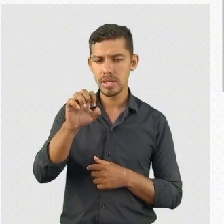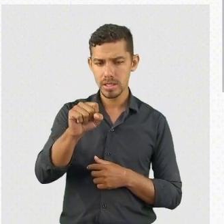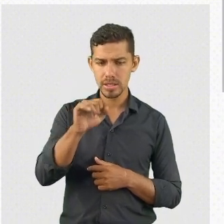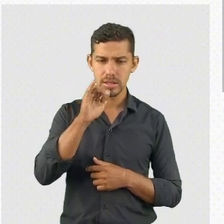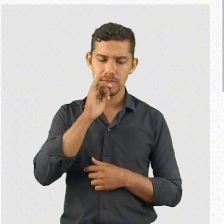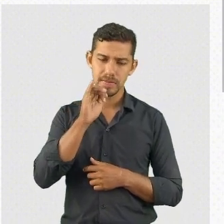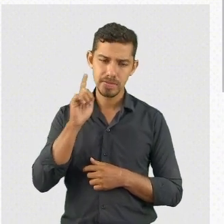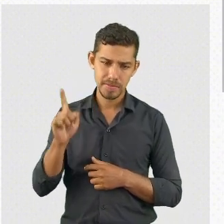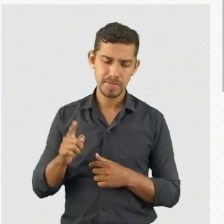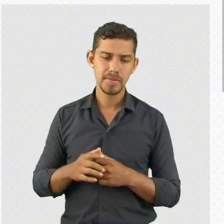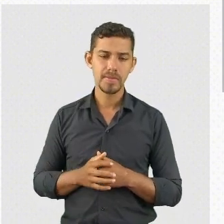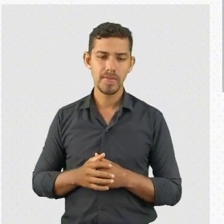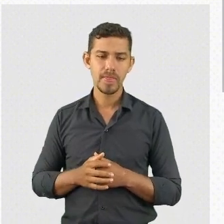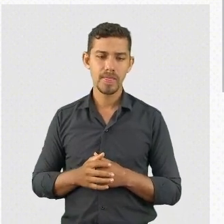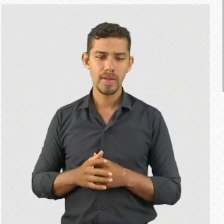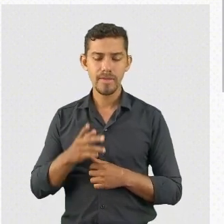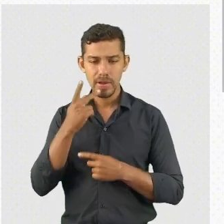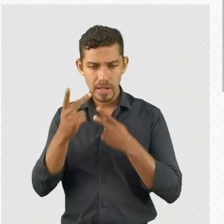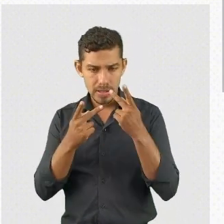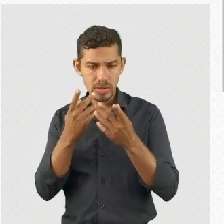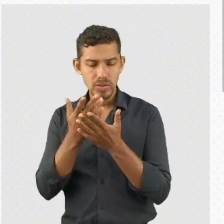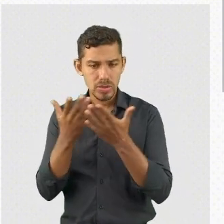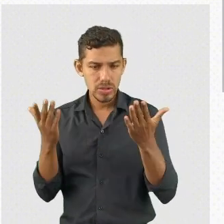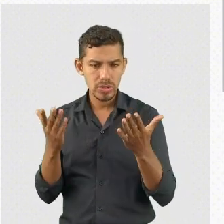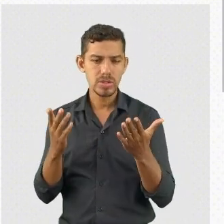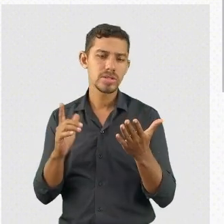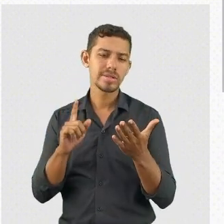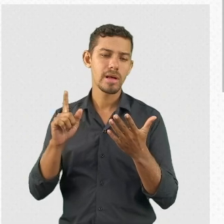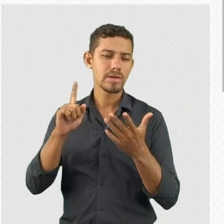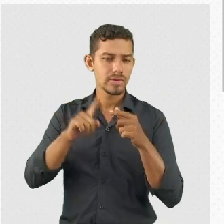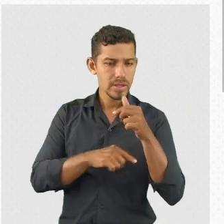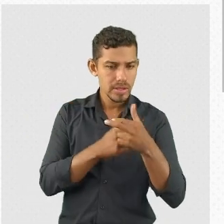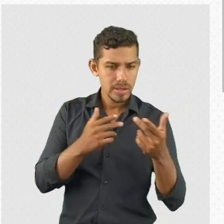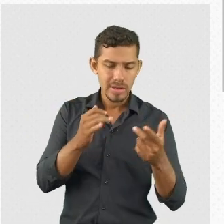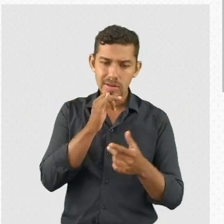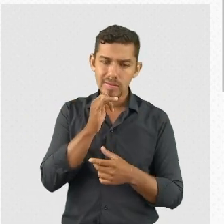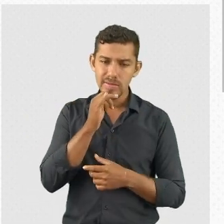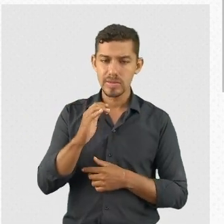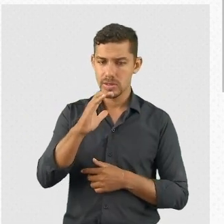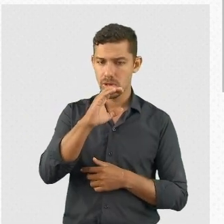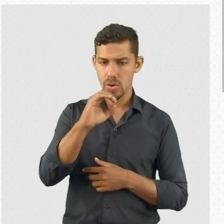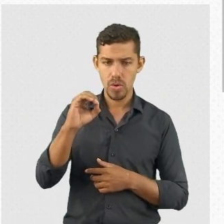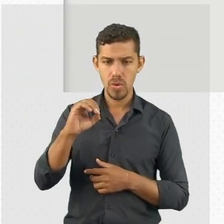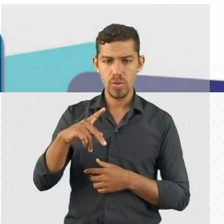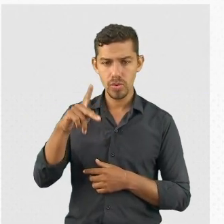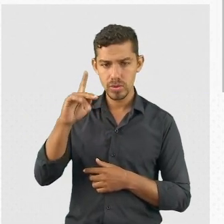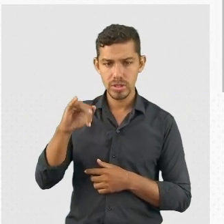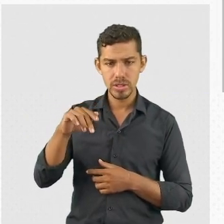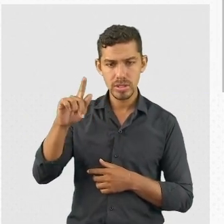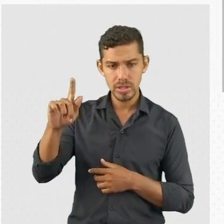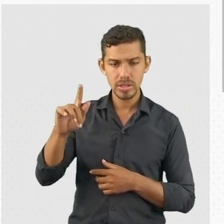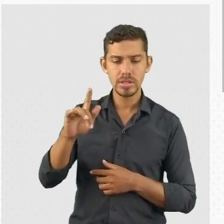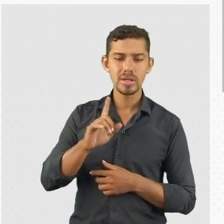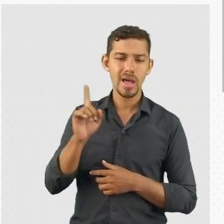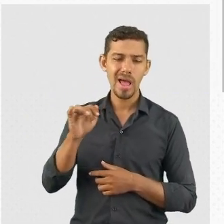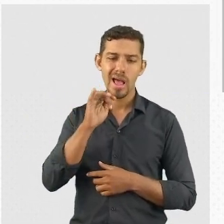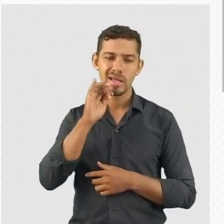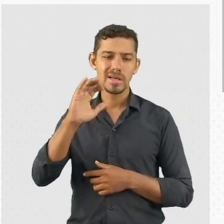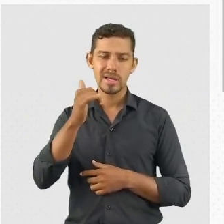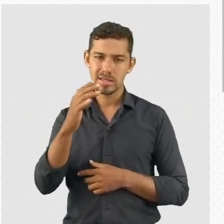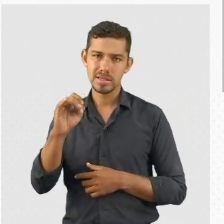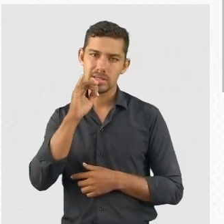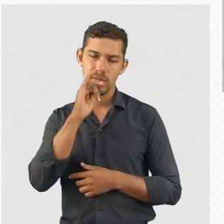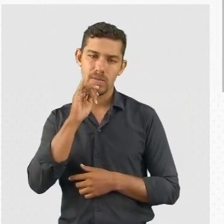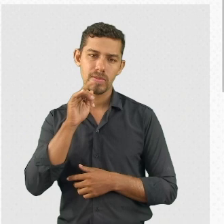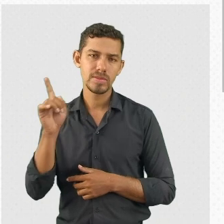utensils, falando dos utensílios, das ferramentas, e cooking actions, que seria essa ação do